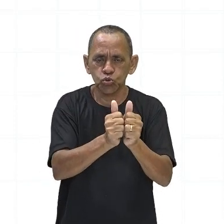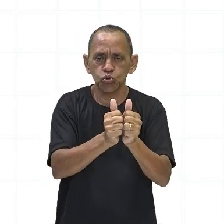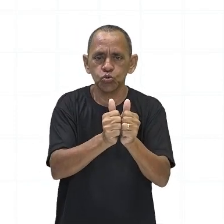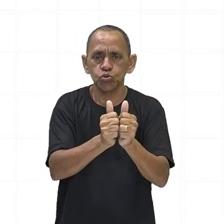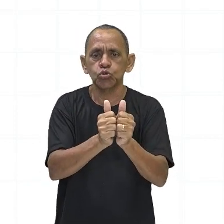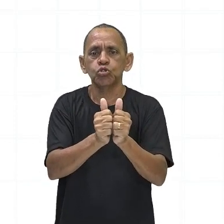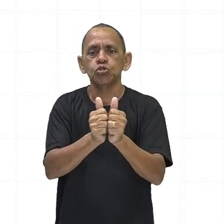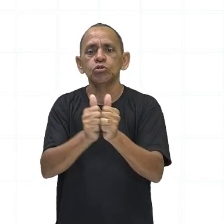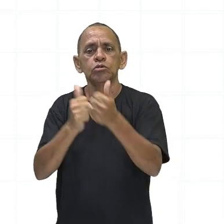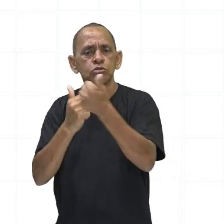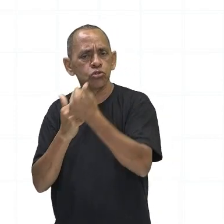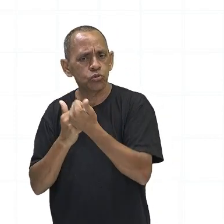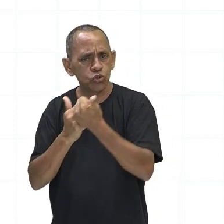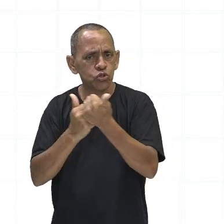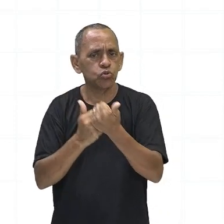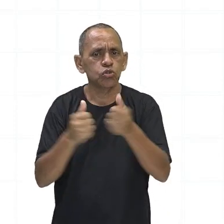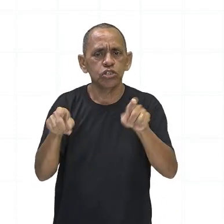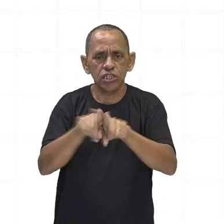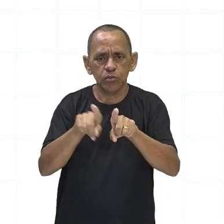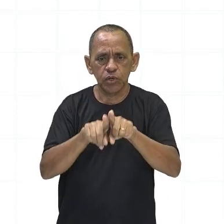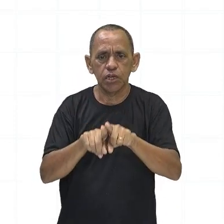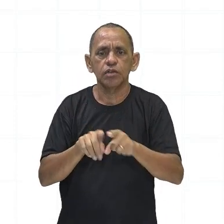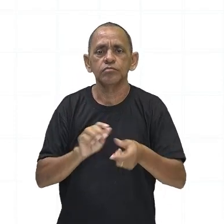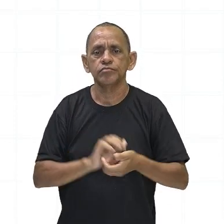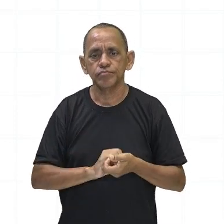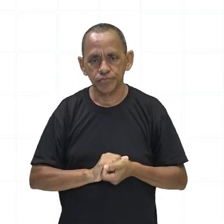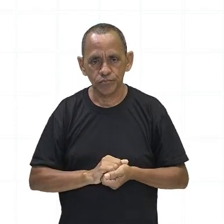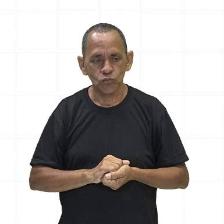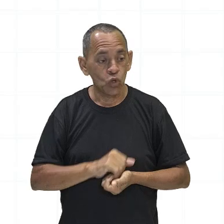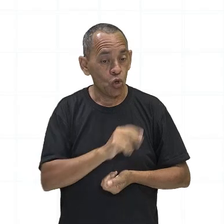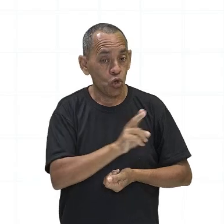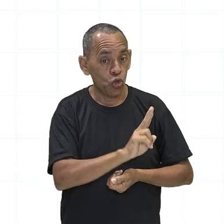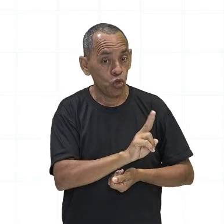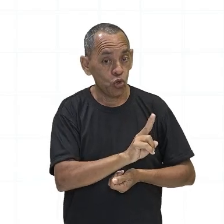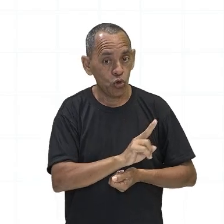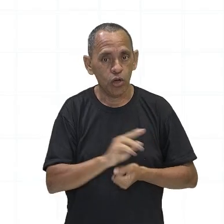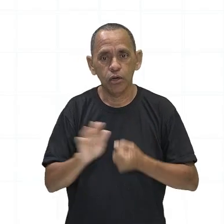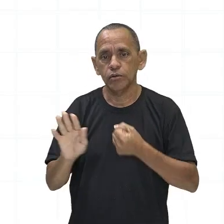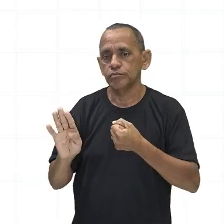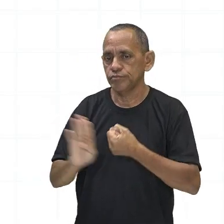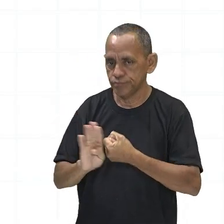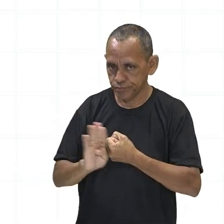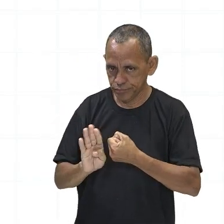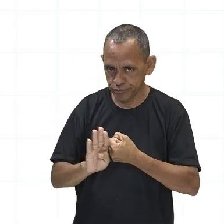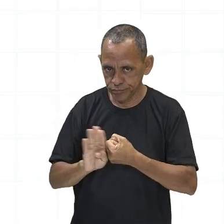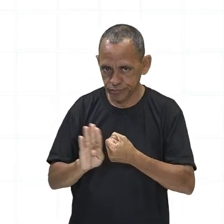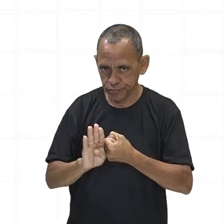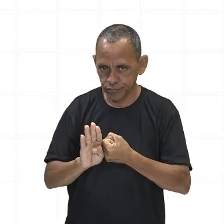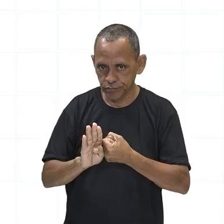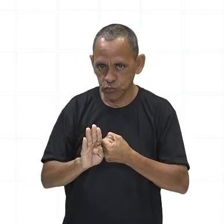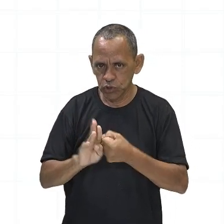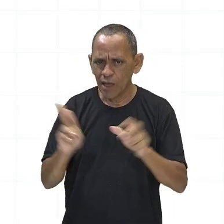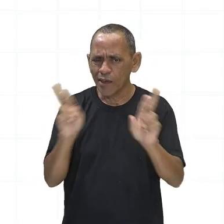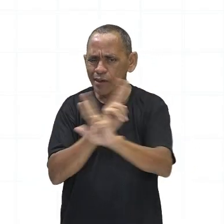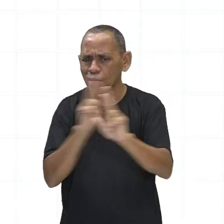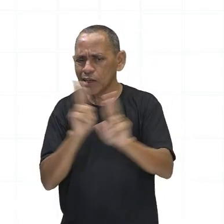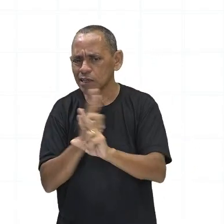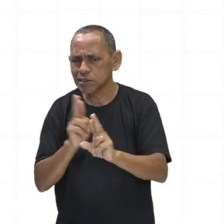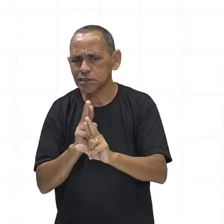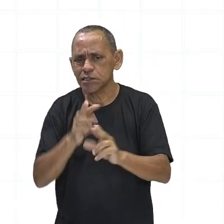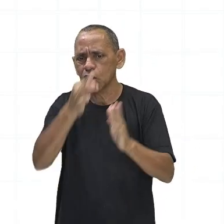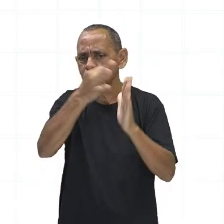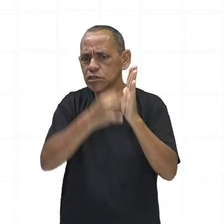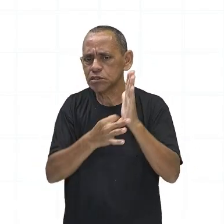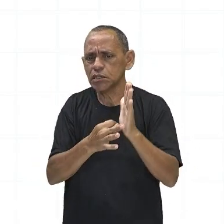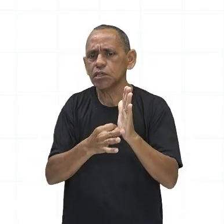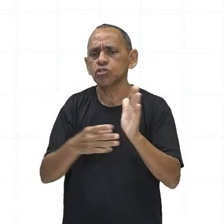é o substantivo. Então vamos analisar aqui e ver a relação que tem nesse texto. Ele vai indicar